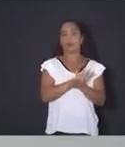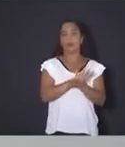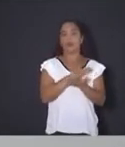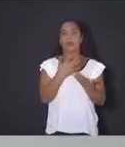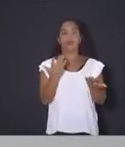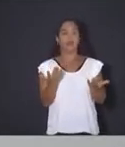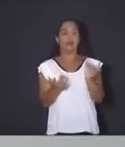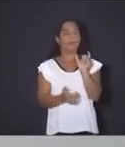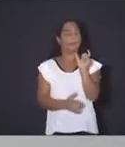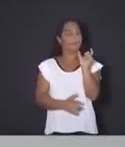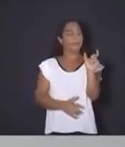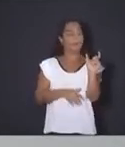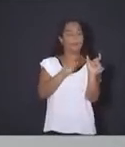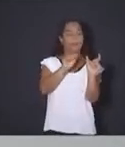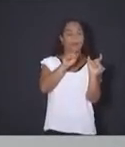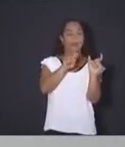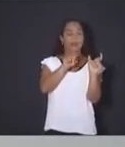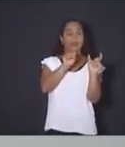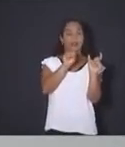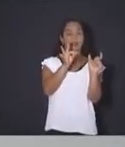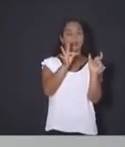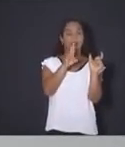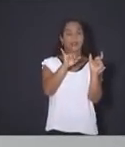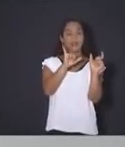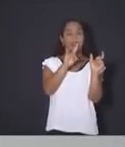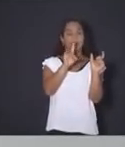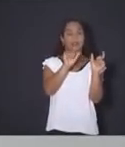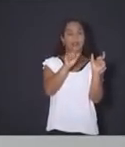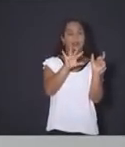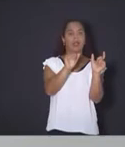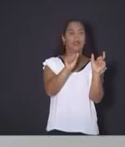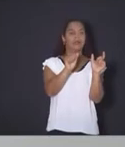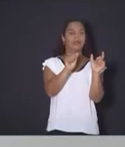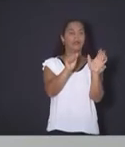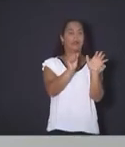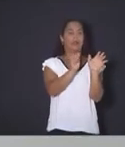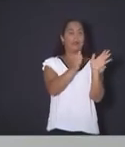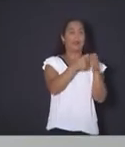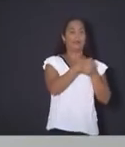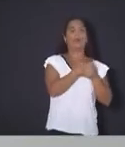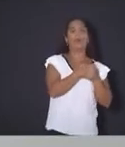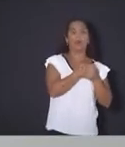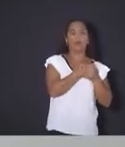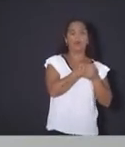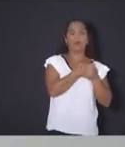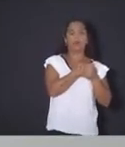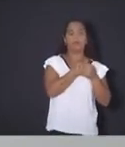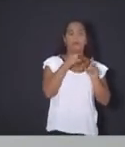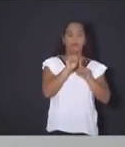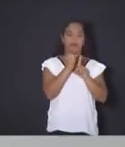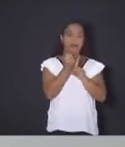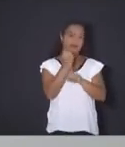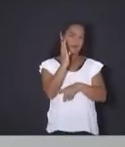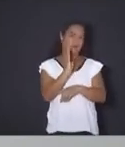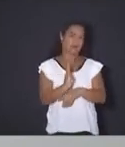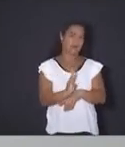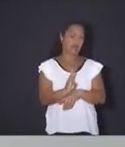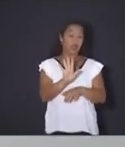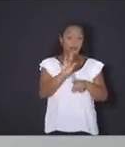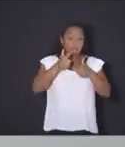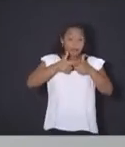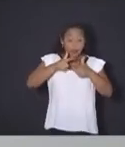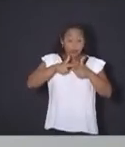elemento distributivo fundamental da organização da sociedade brasileira mas isso não é só um problema da sociedade